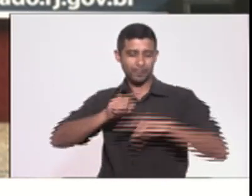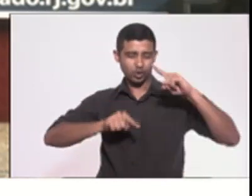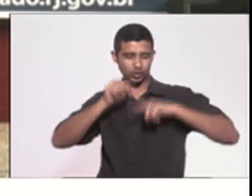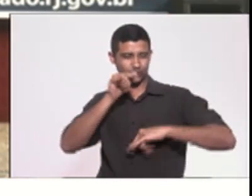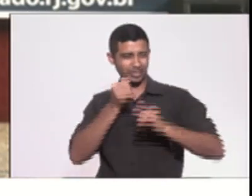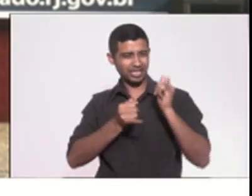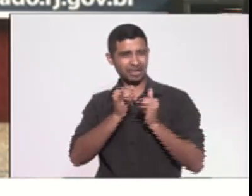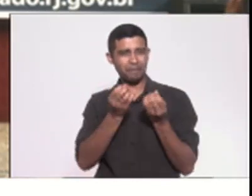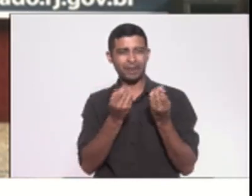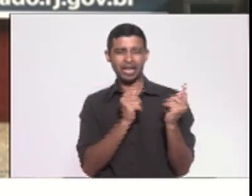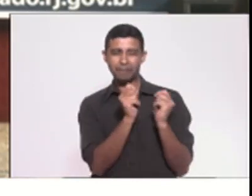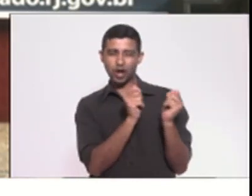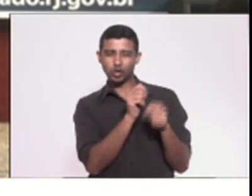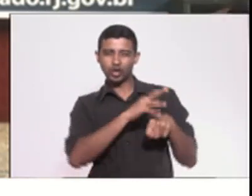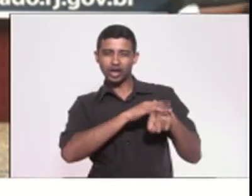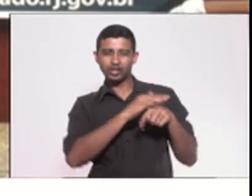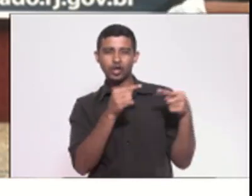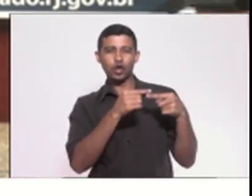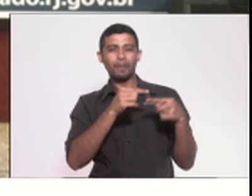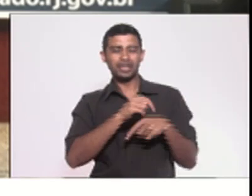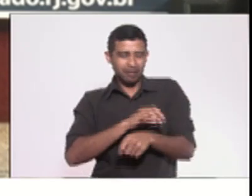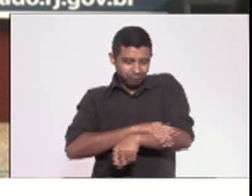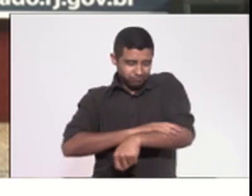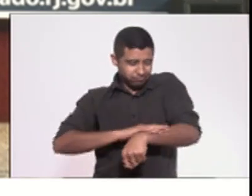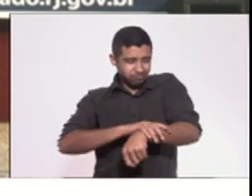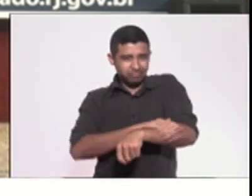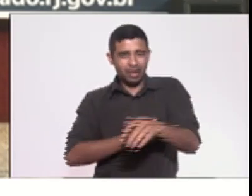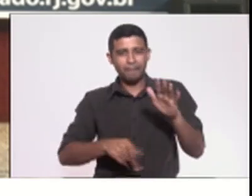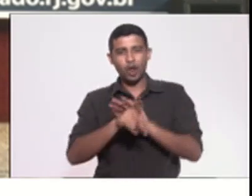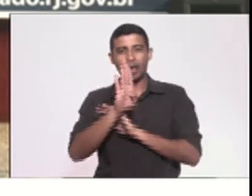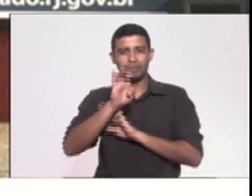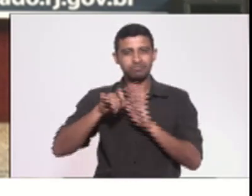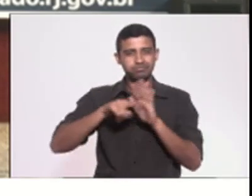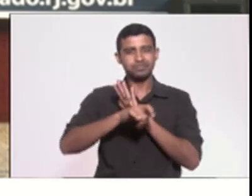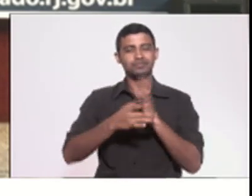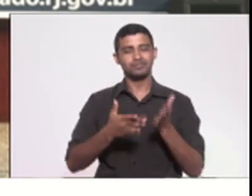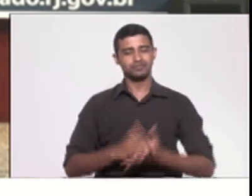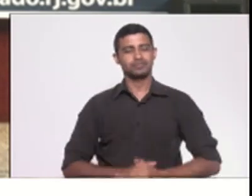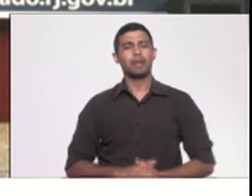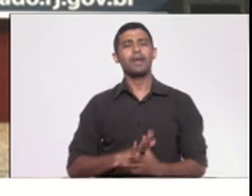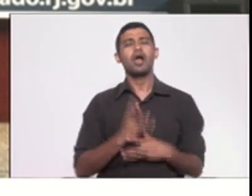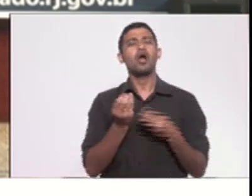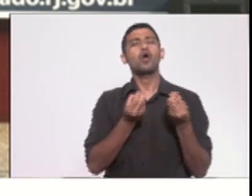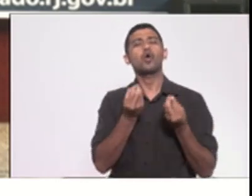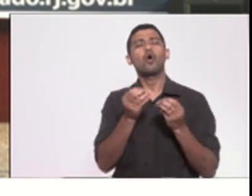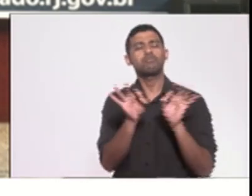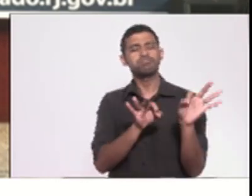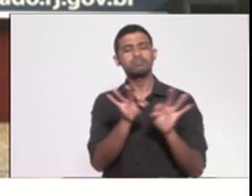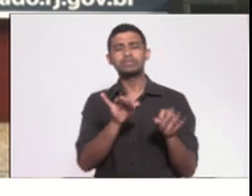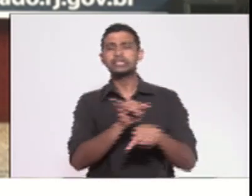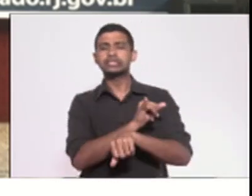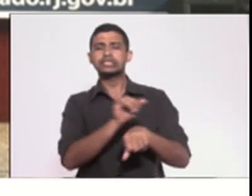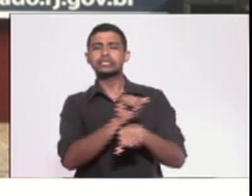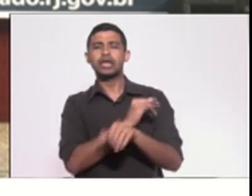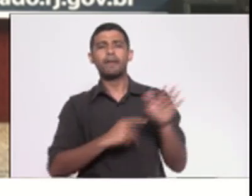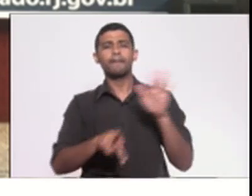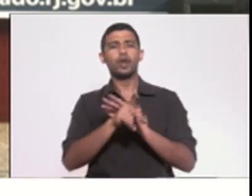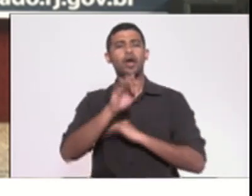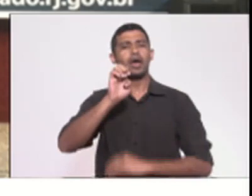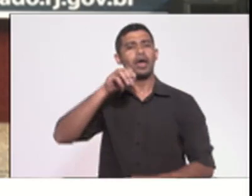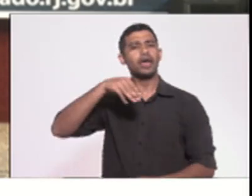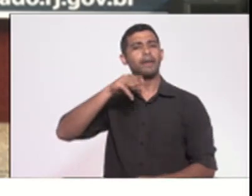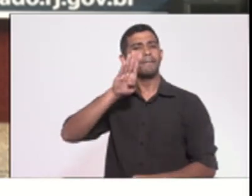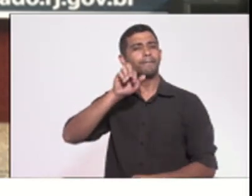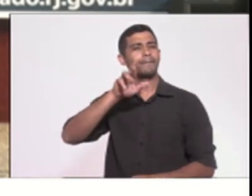controle dessa doença que é a mancha bacteriana. Bom, como é que a gente faz isso, né? Qual é a estratégia da Embrapa Agrobiologia